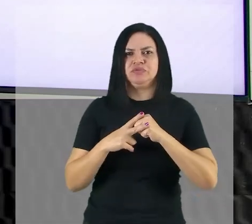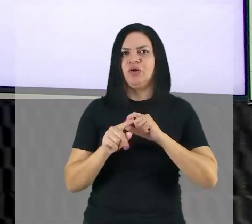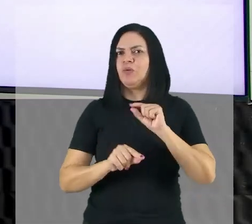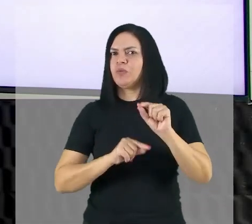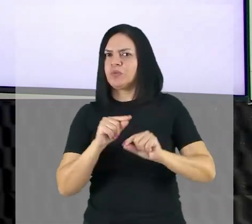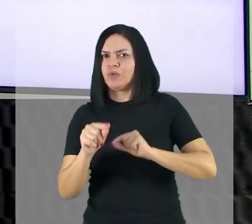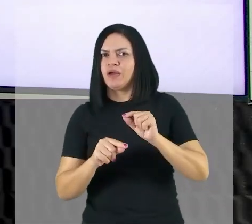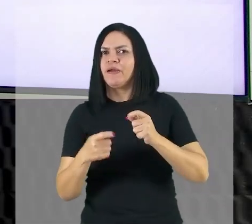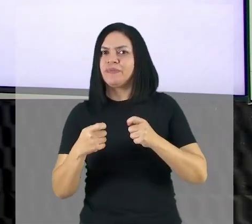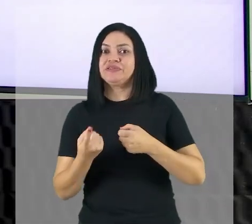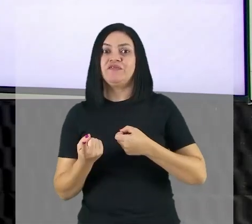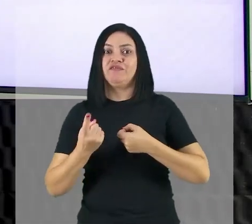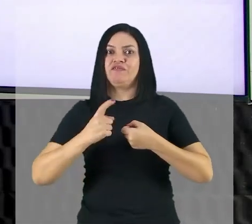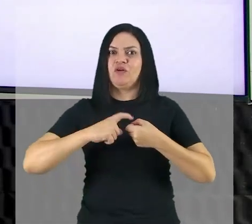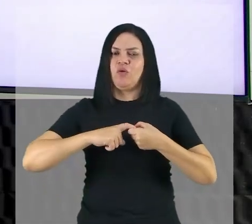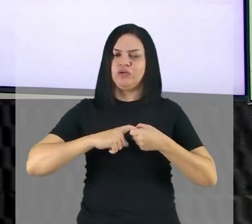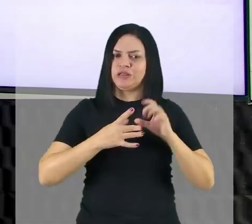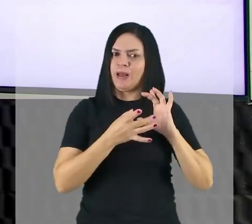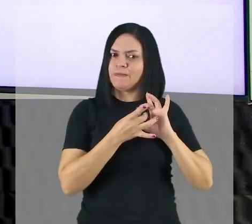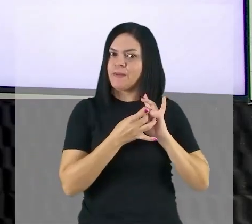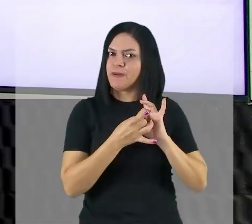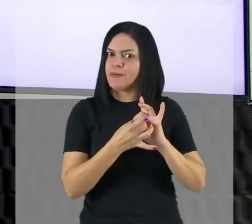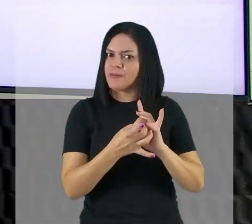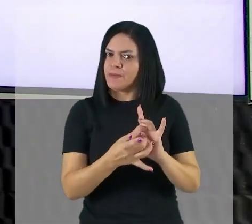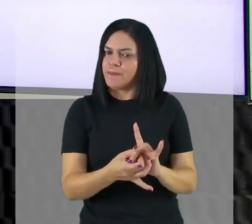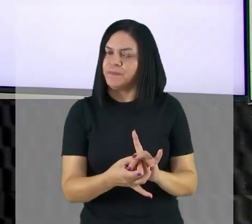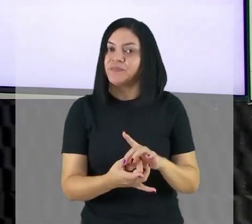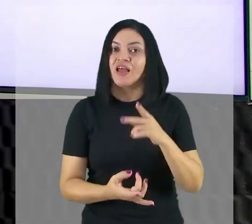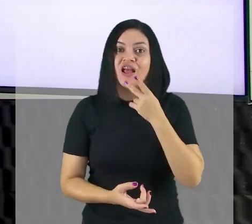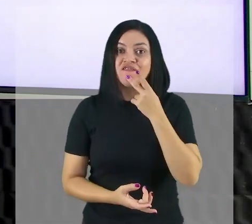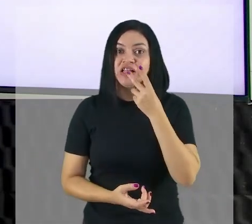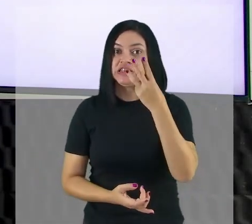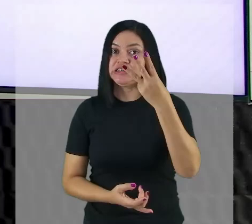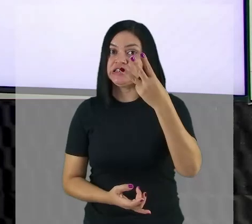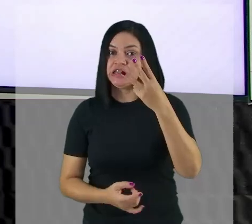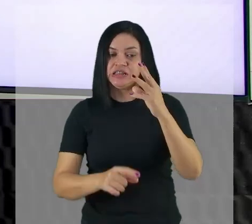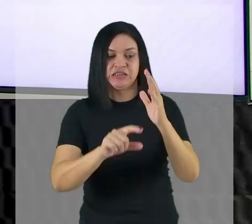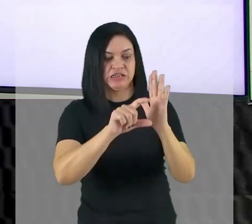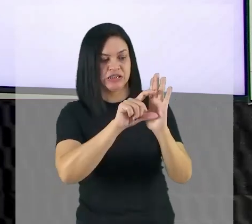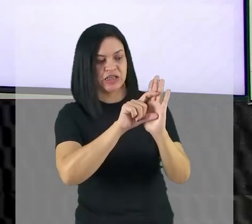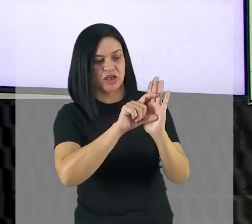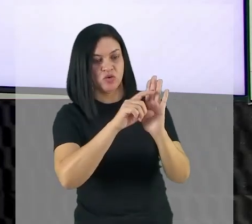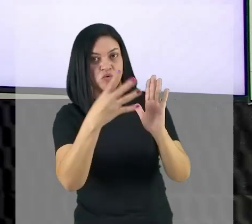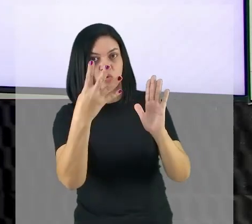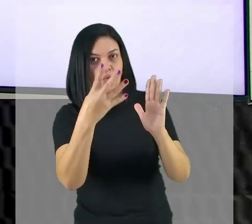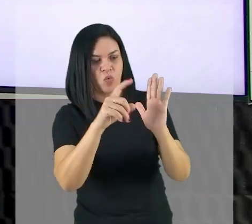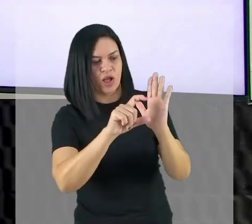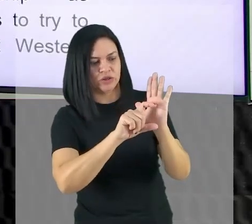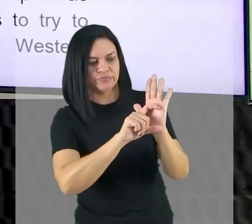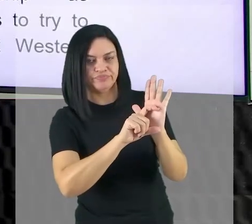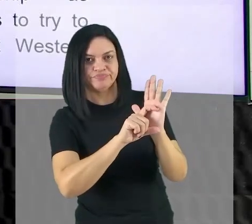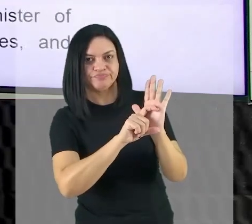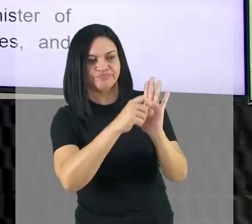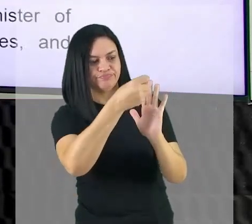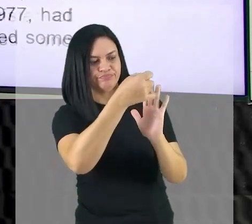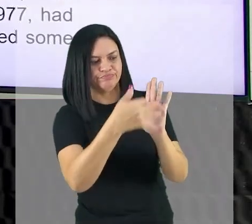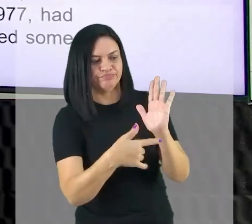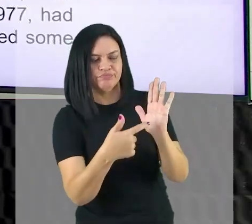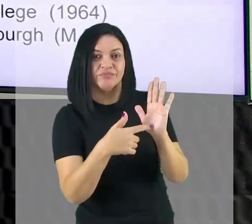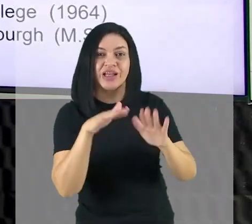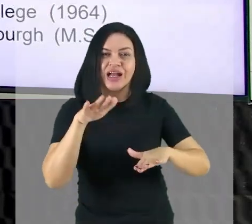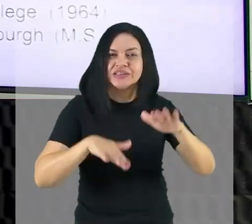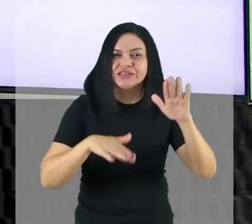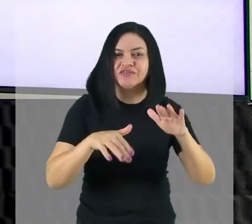a gente tem que voltar para o contexto. Então, ele disse que está no terceiro parágrafo e no quarto parágrafo. Essa distribuição, às vezes, ela